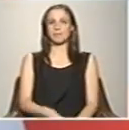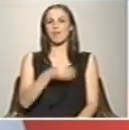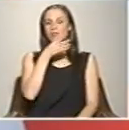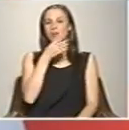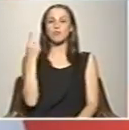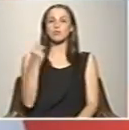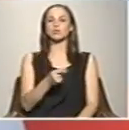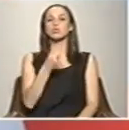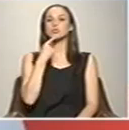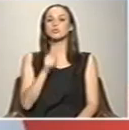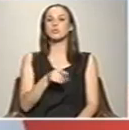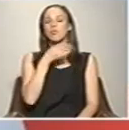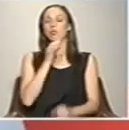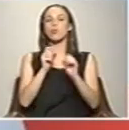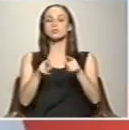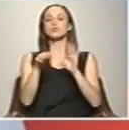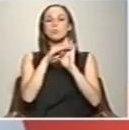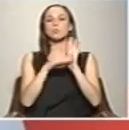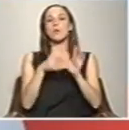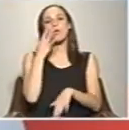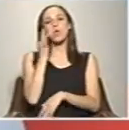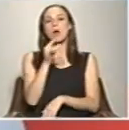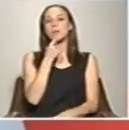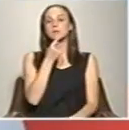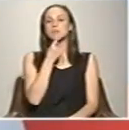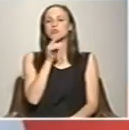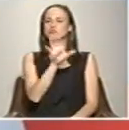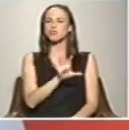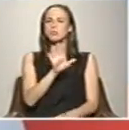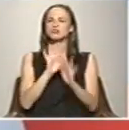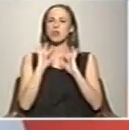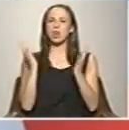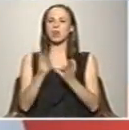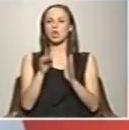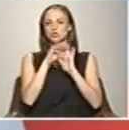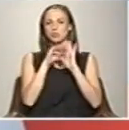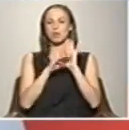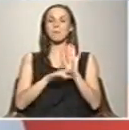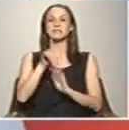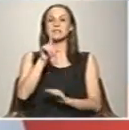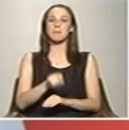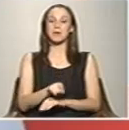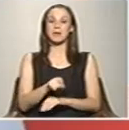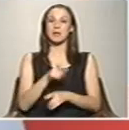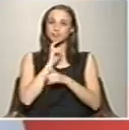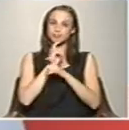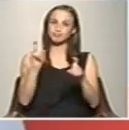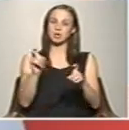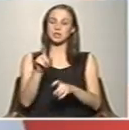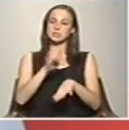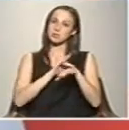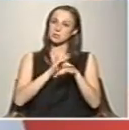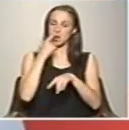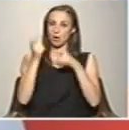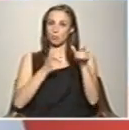que falámos aqui no arranque do programa, para tentar perceber de uma forma geral, e porque este programa também serve um pouco precisamente para alertar e sensibilizar as pessoas para